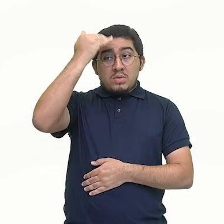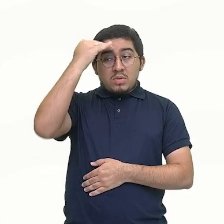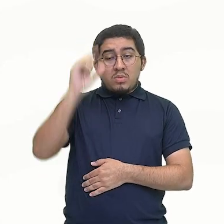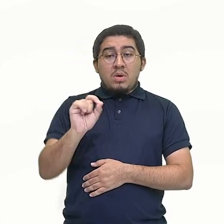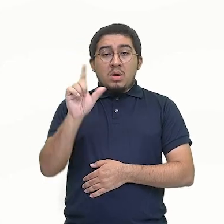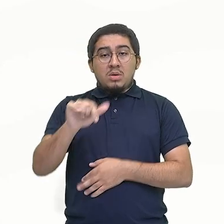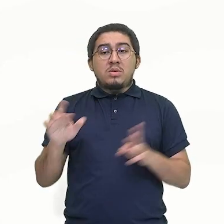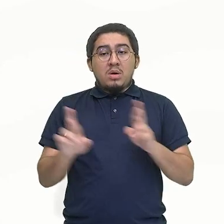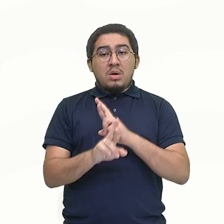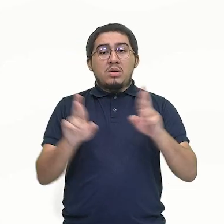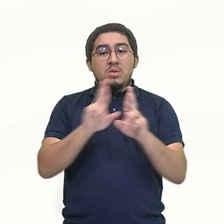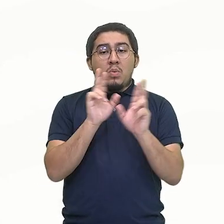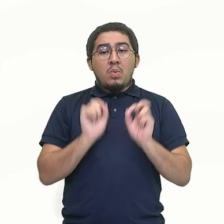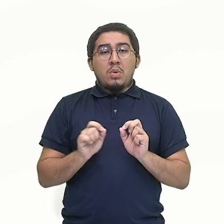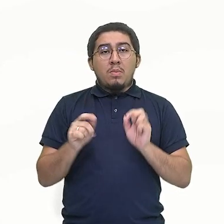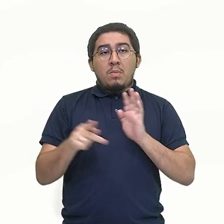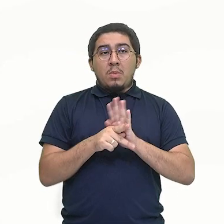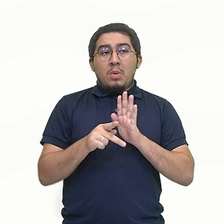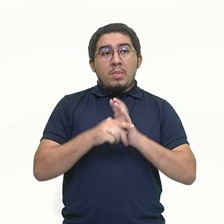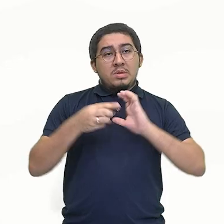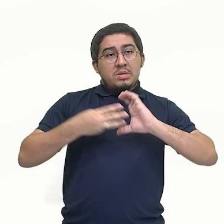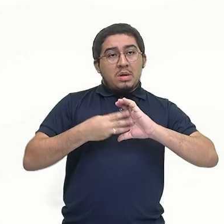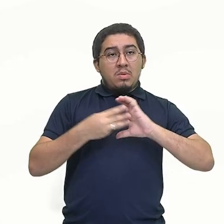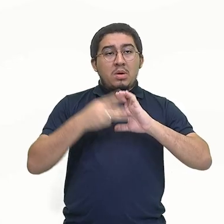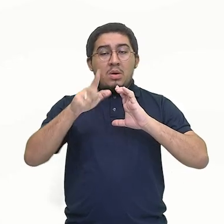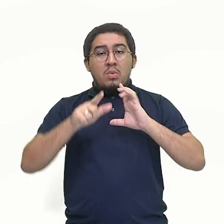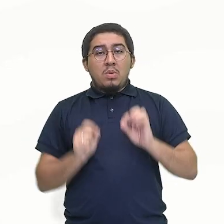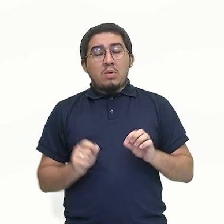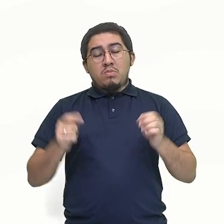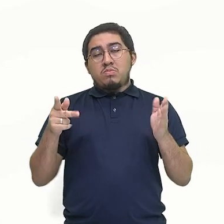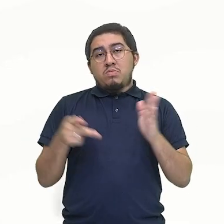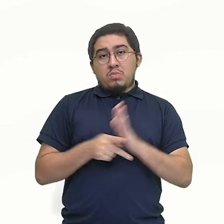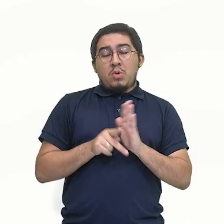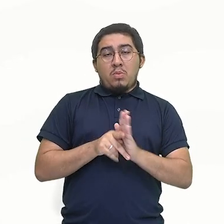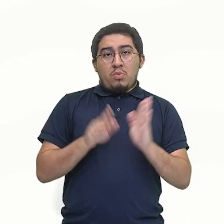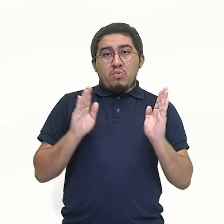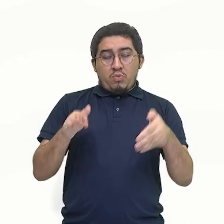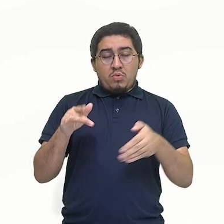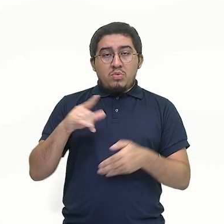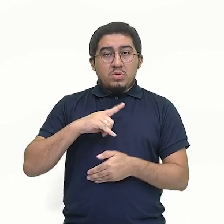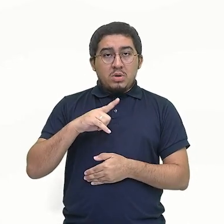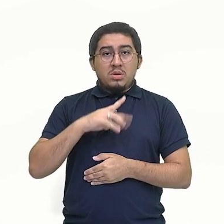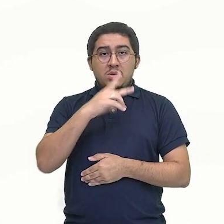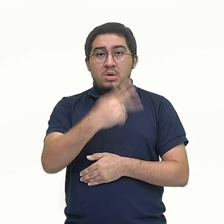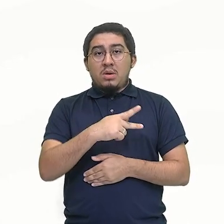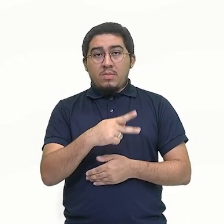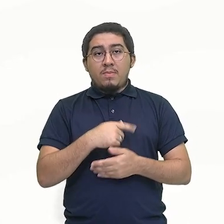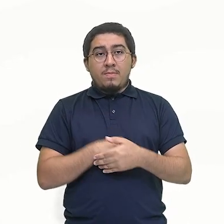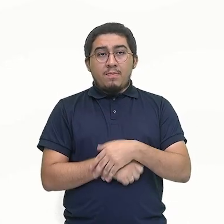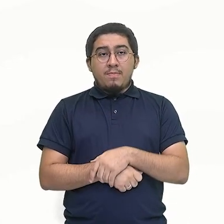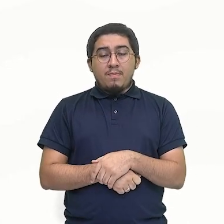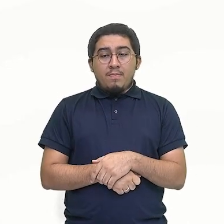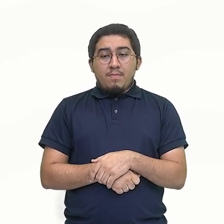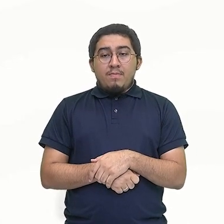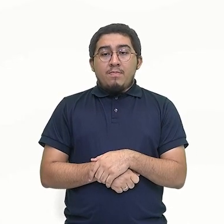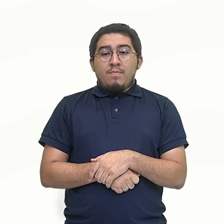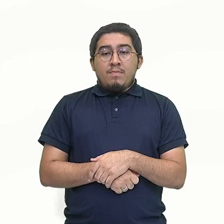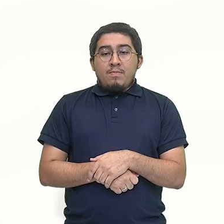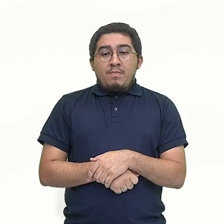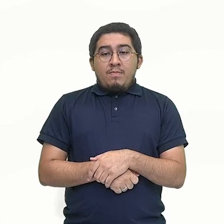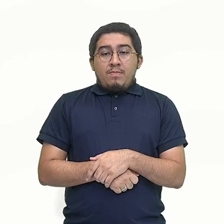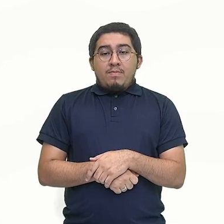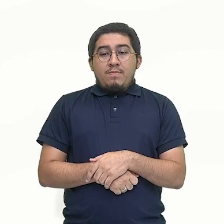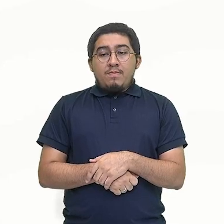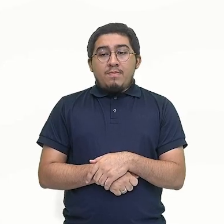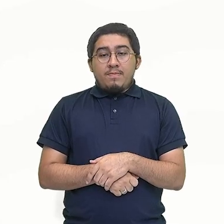nos diz o quê? Que as células, elas são especializadas, ou seja, numa maneira mais cotidiana